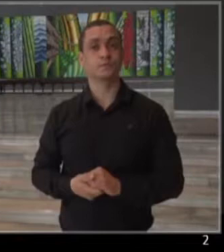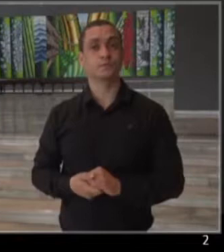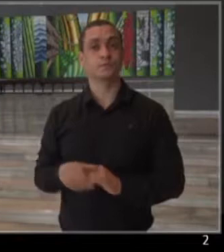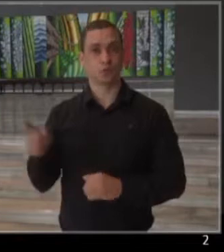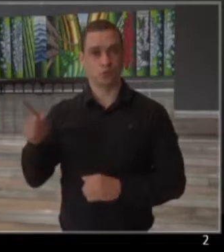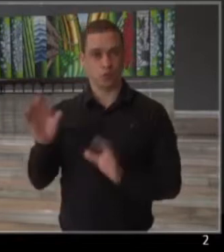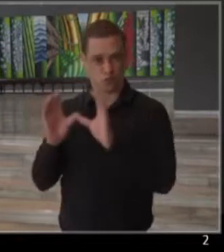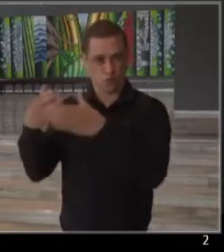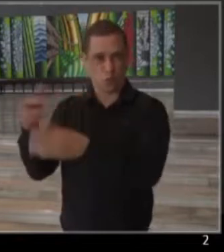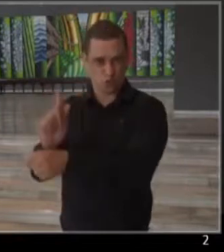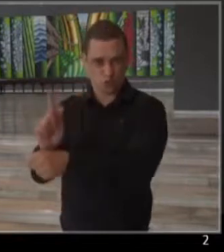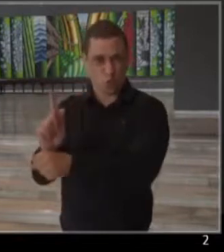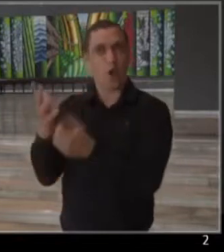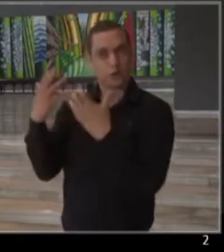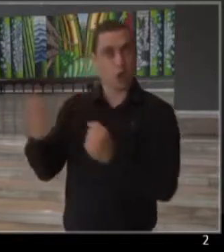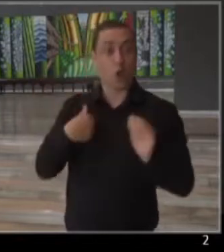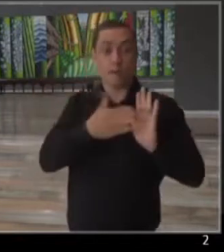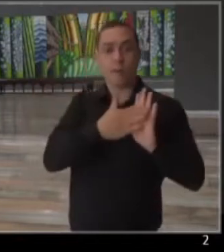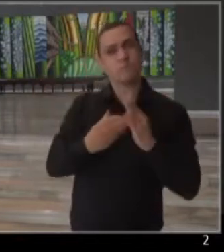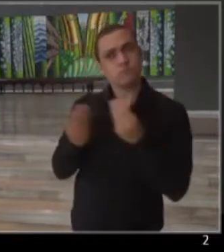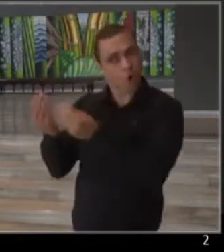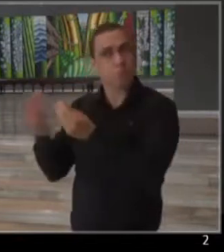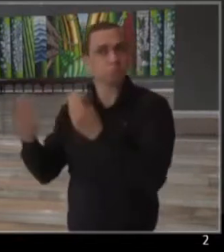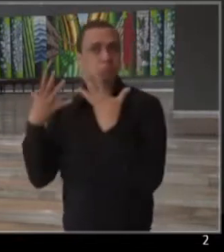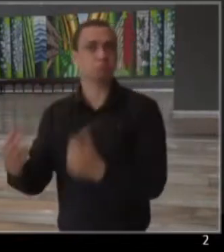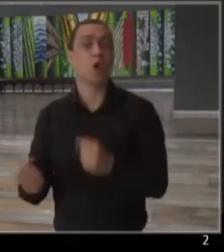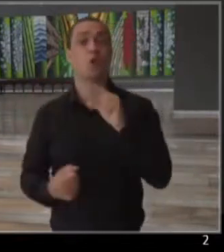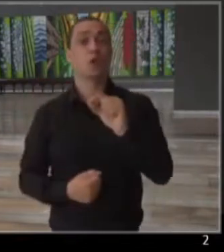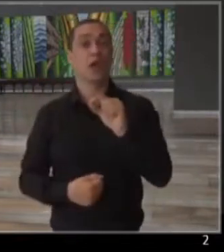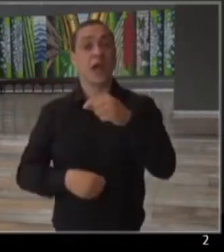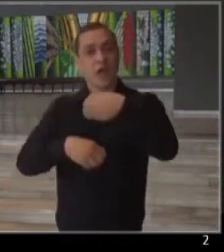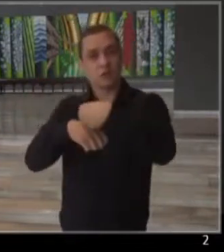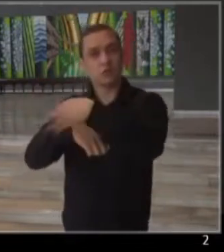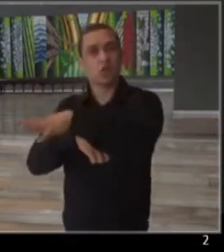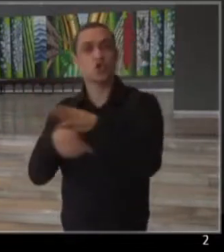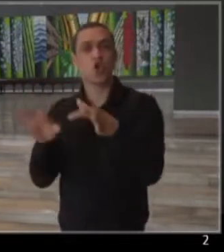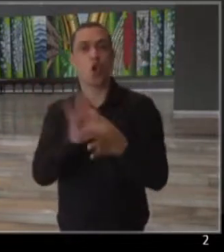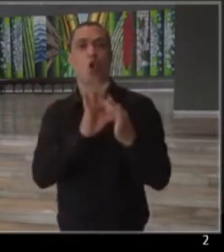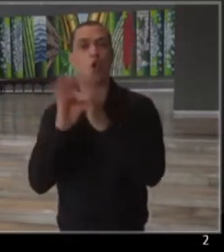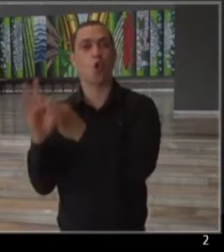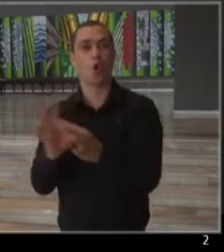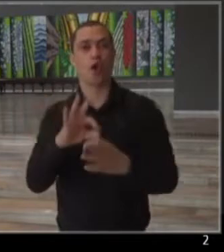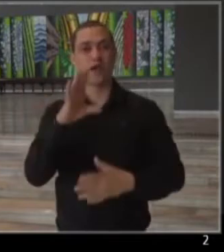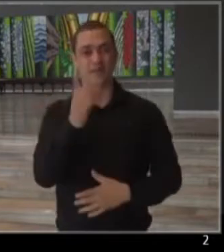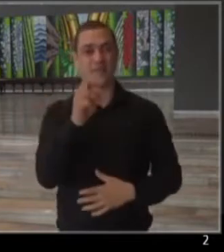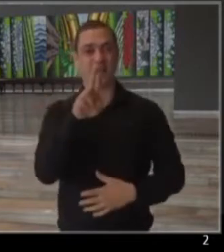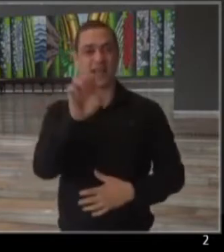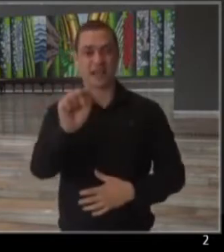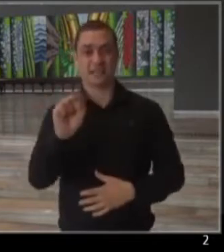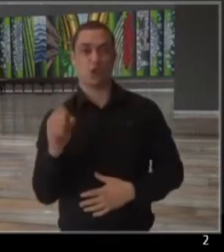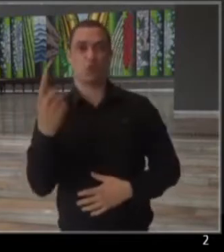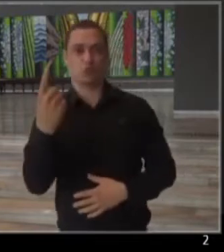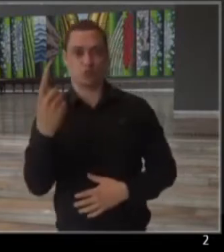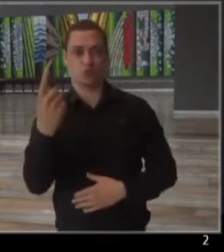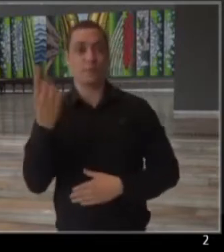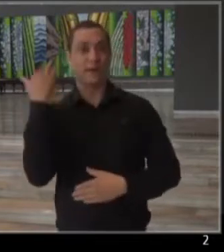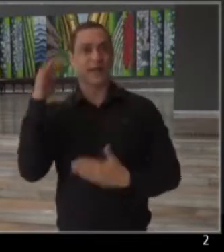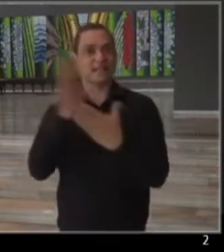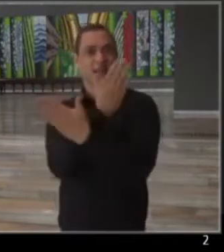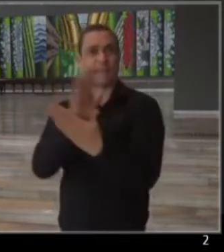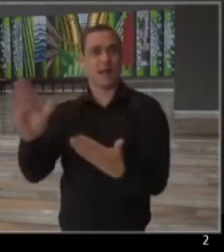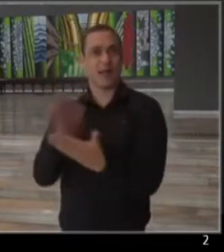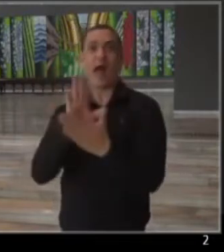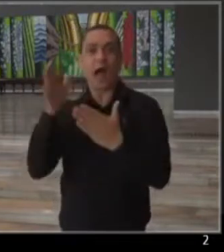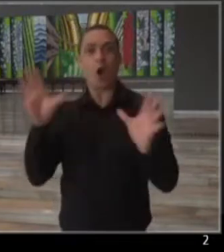Comitê Gestor é uma recomendação de unificação da DRS-1, da reunificação da